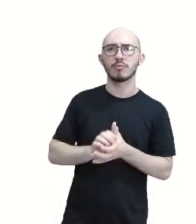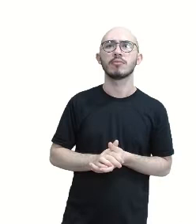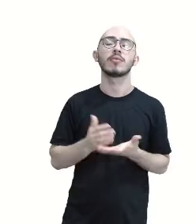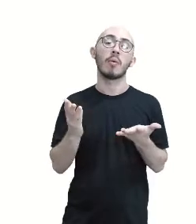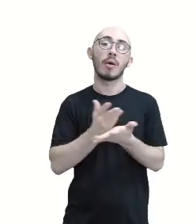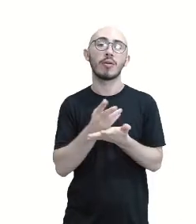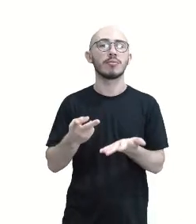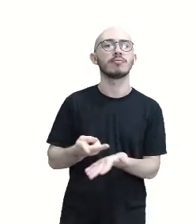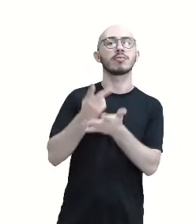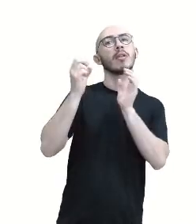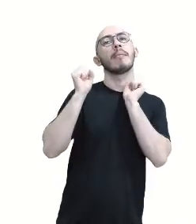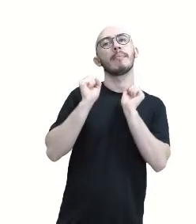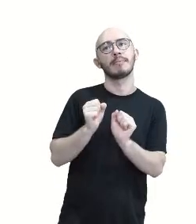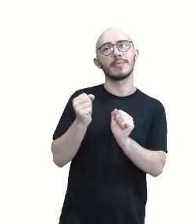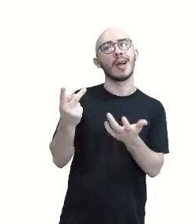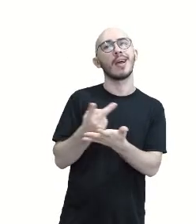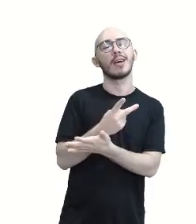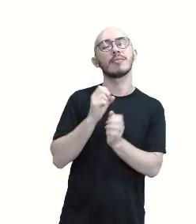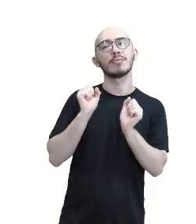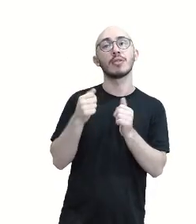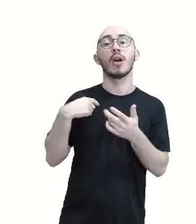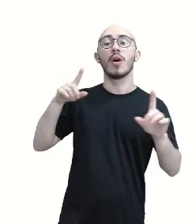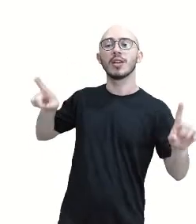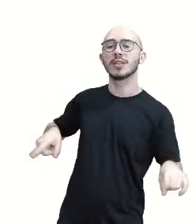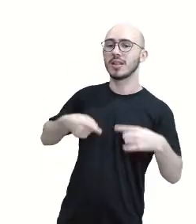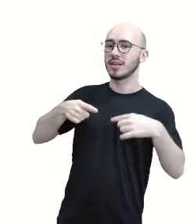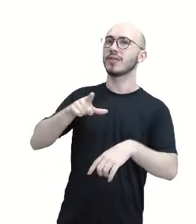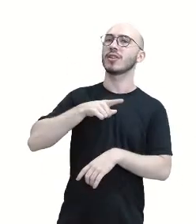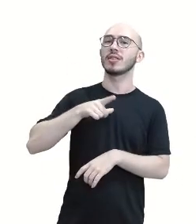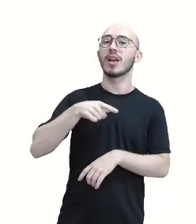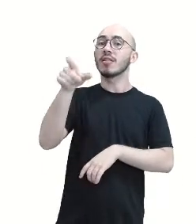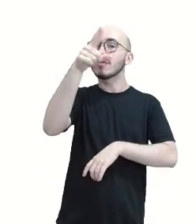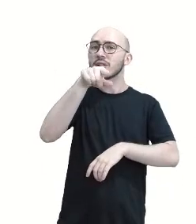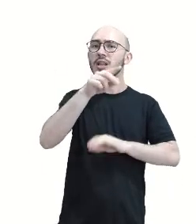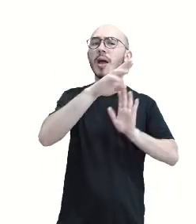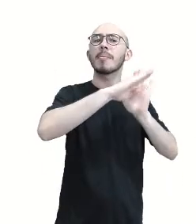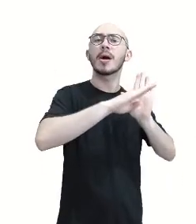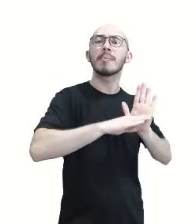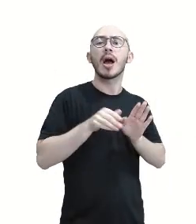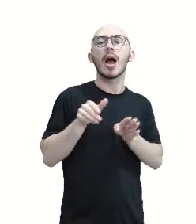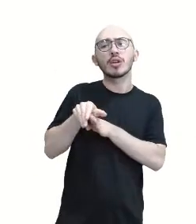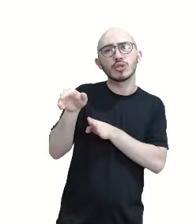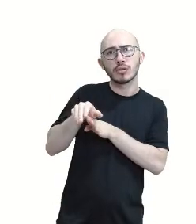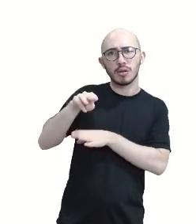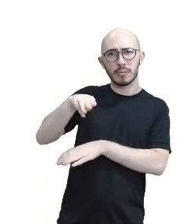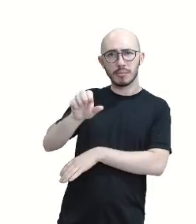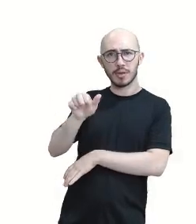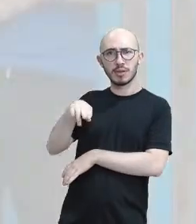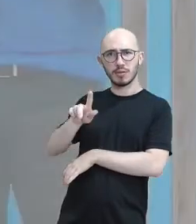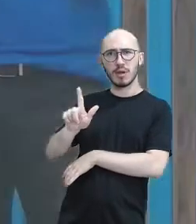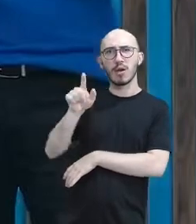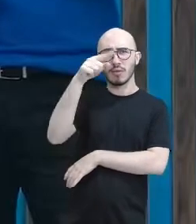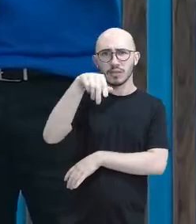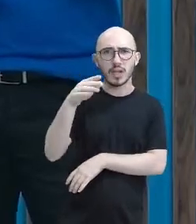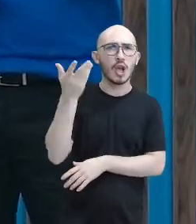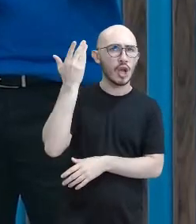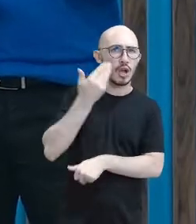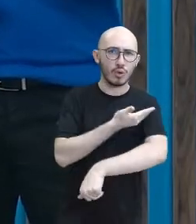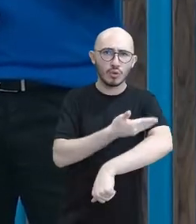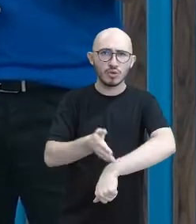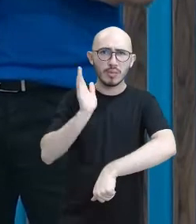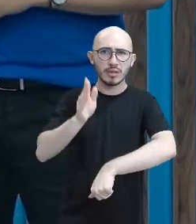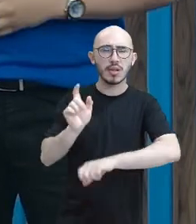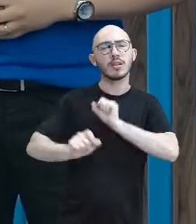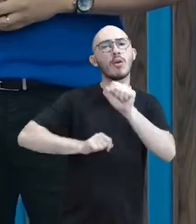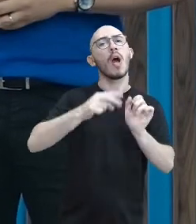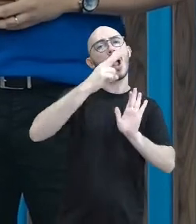estar errado. O que é que eu gosto de desafiar vocês? Você costuma ler o manual? Passe a ler para que você consiga fazer o seu próprio do it